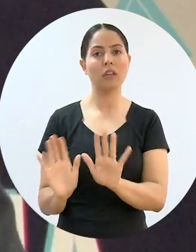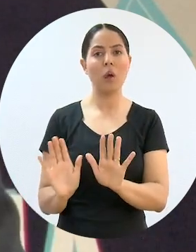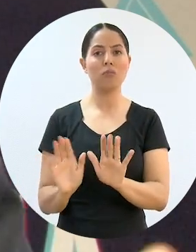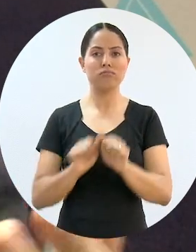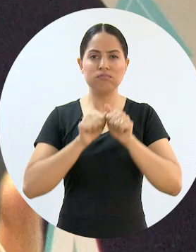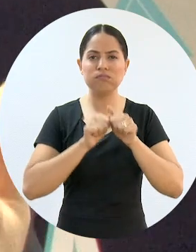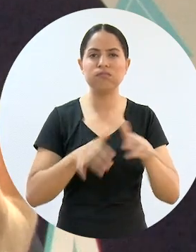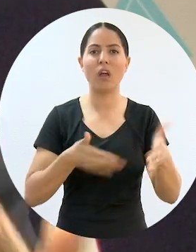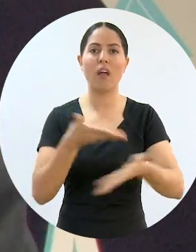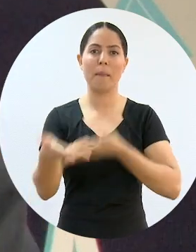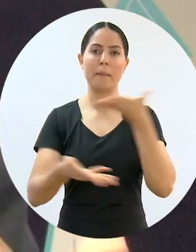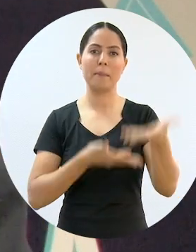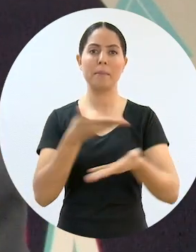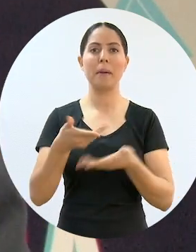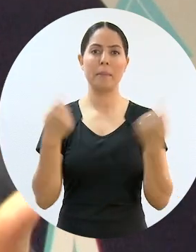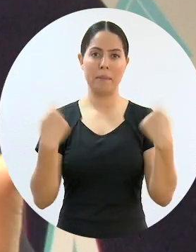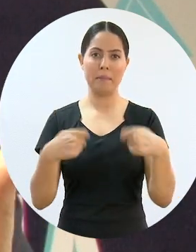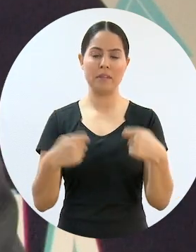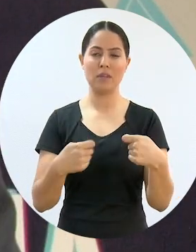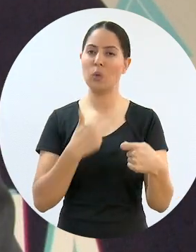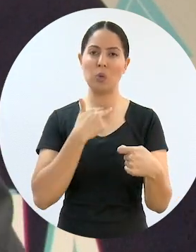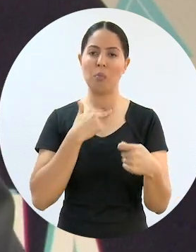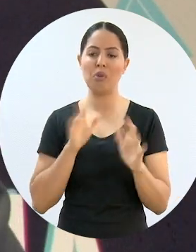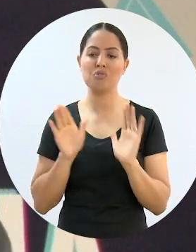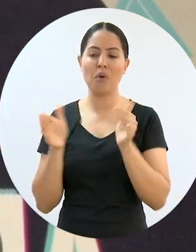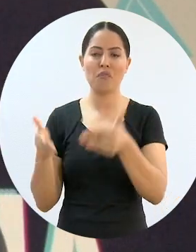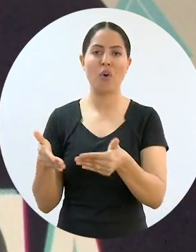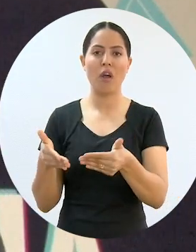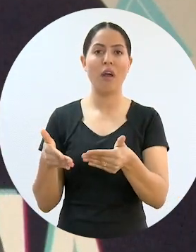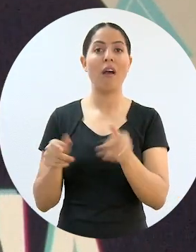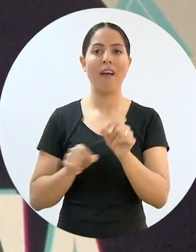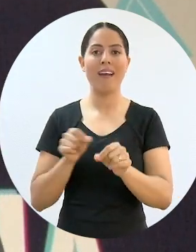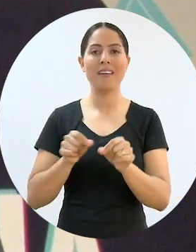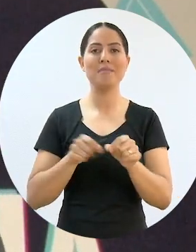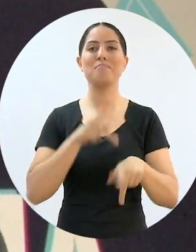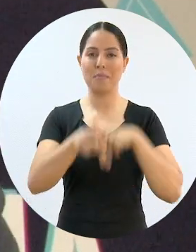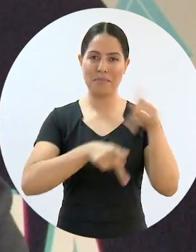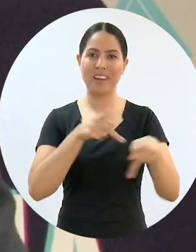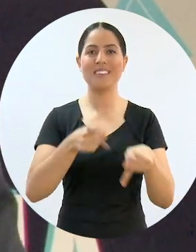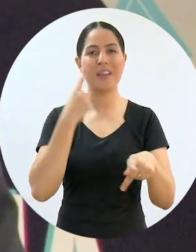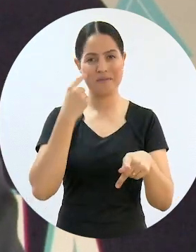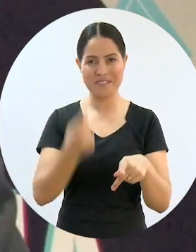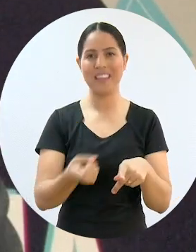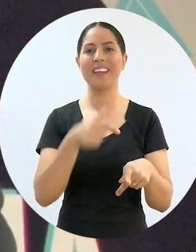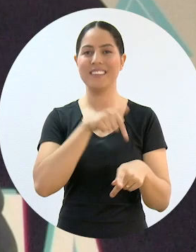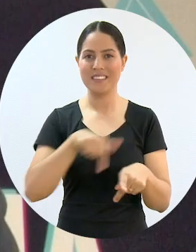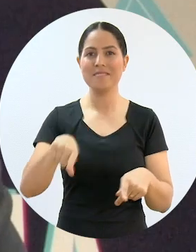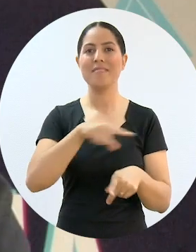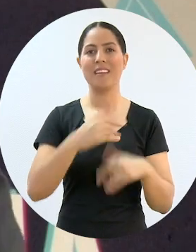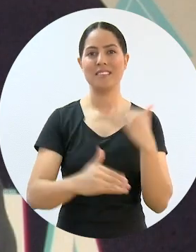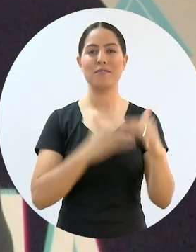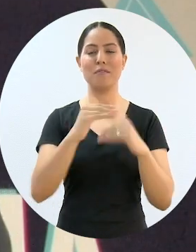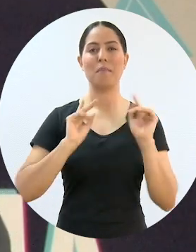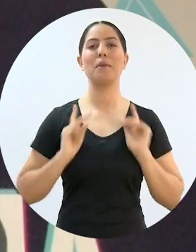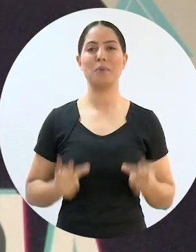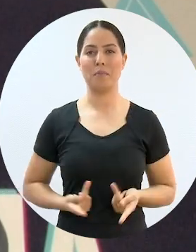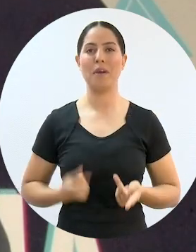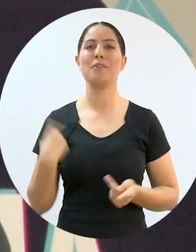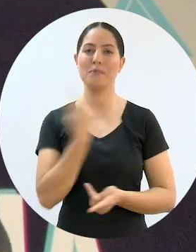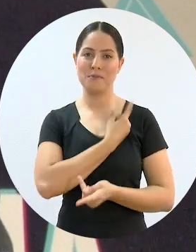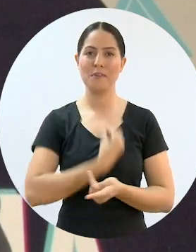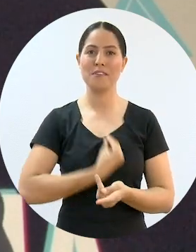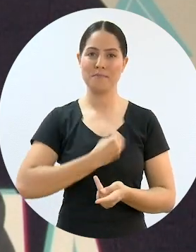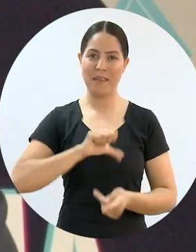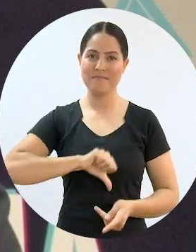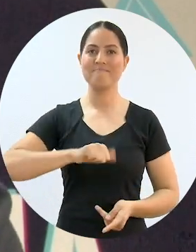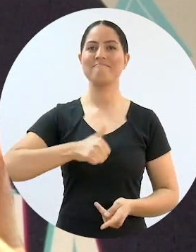que se realize, que ao mesmo tempo se associe diretamente aos interesses de nosso povo, ao interesse da nossa sociedade, ao nosso desenvolvimento